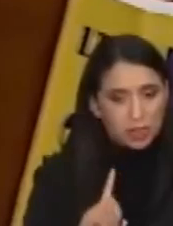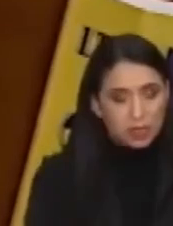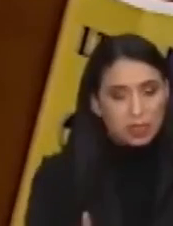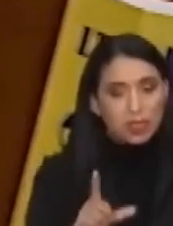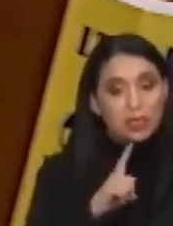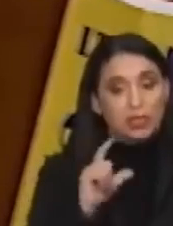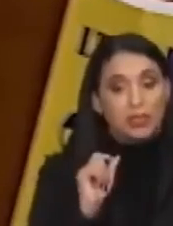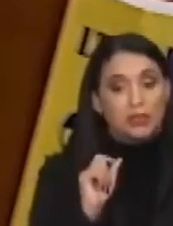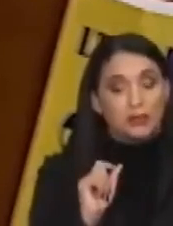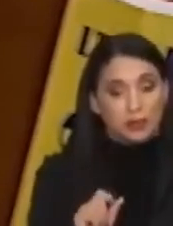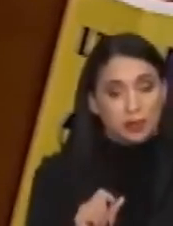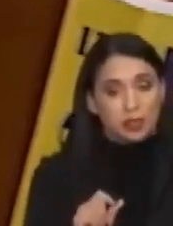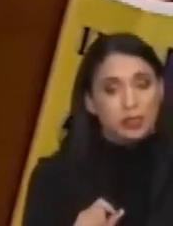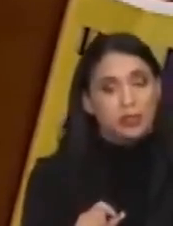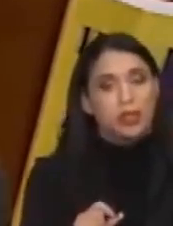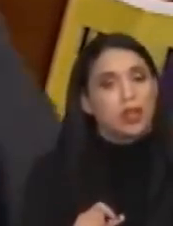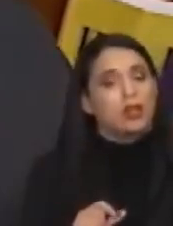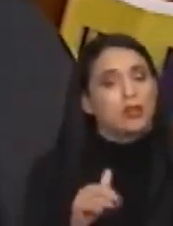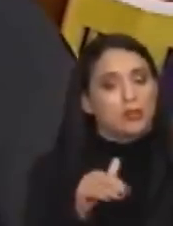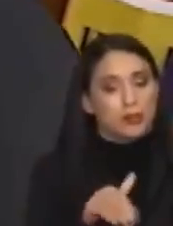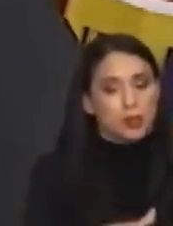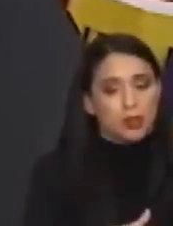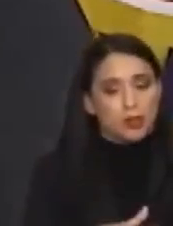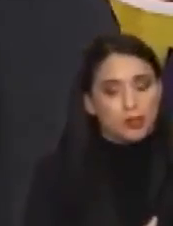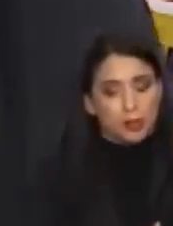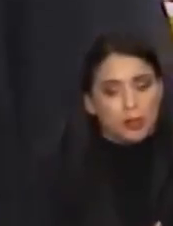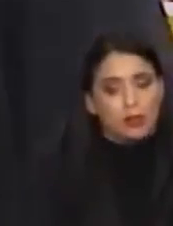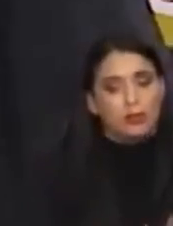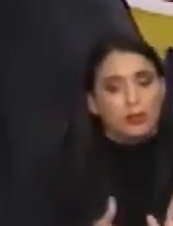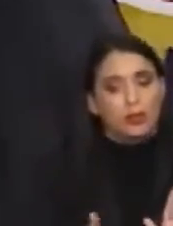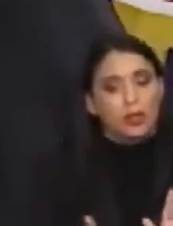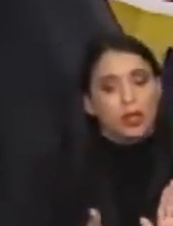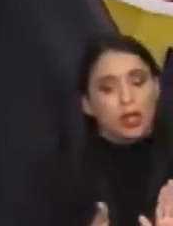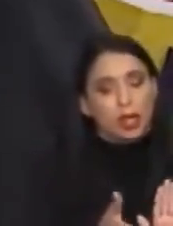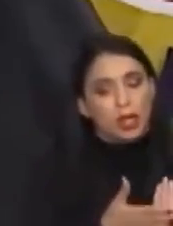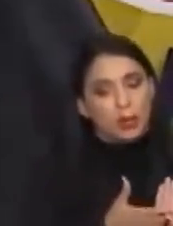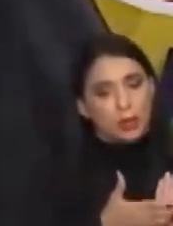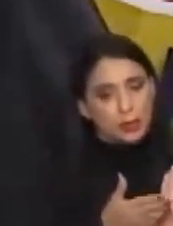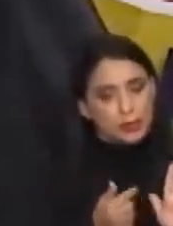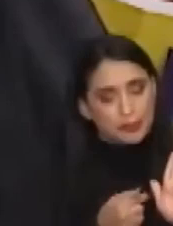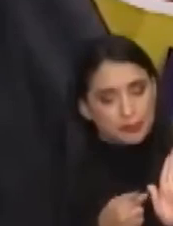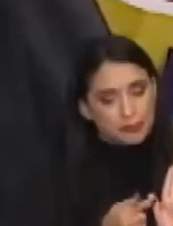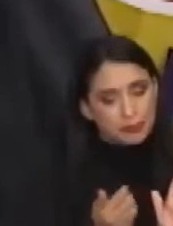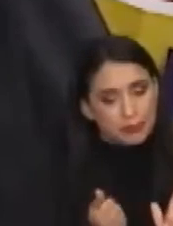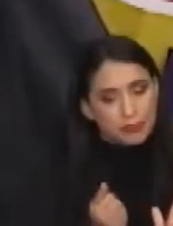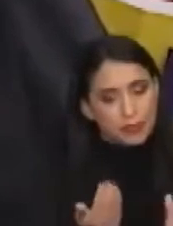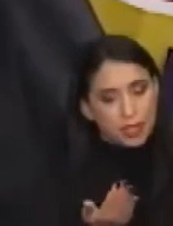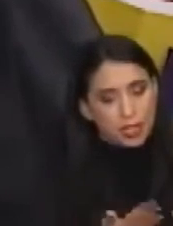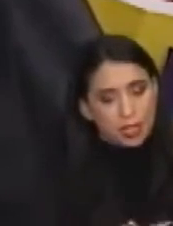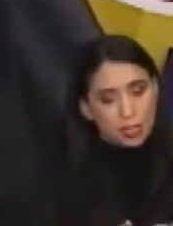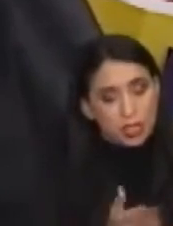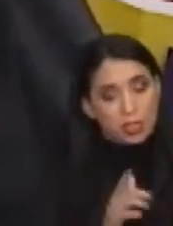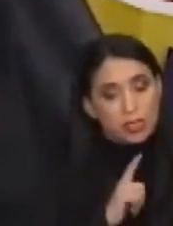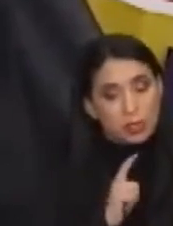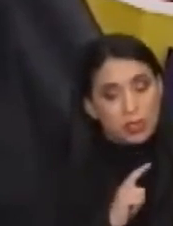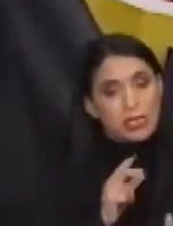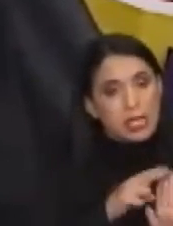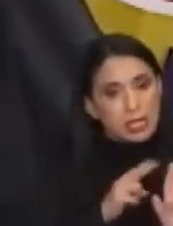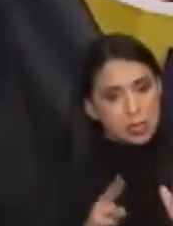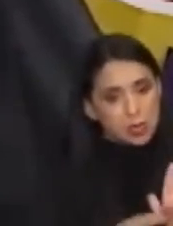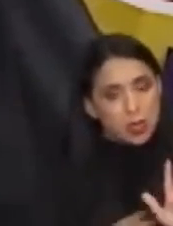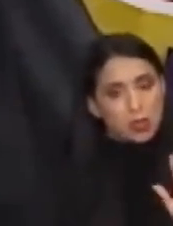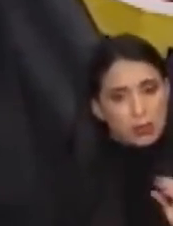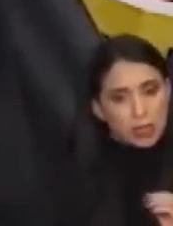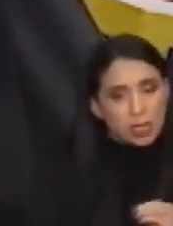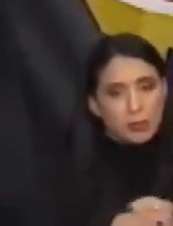O ministro do STF deu prazo de 10 dias que MPF, a CGU, a AGU, o Ministério da Justiça